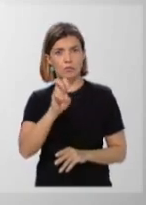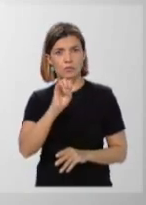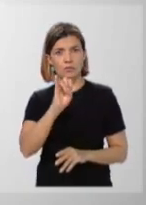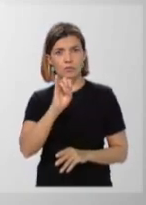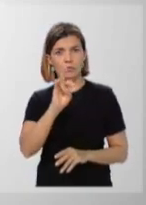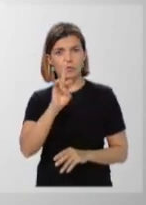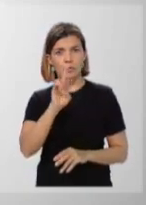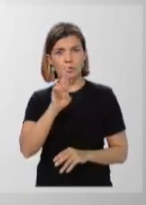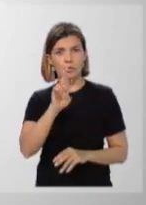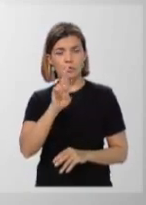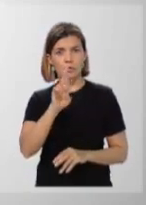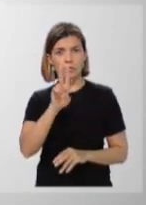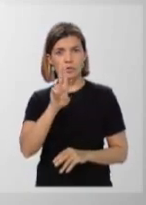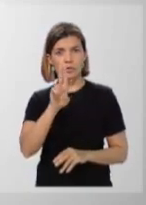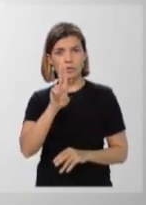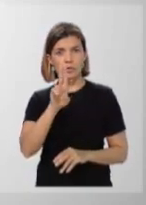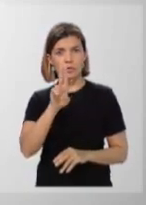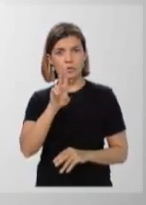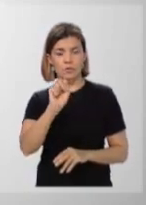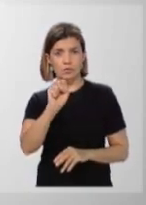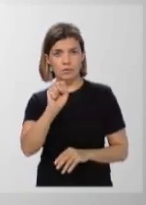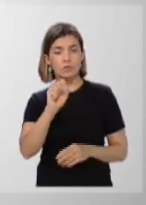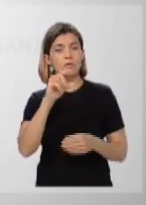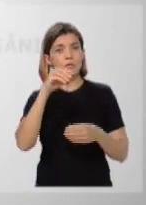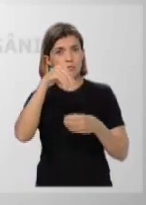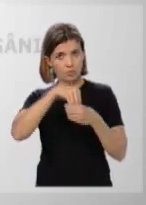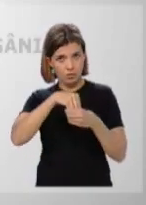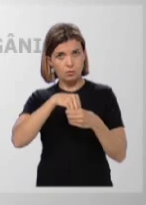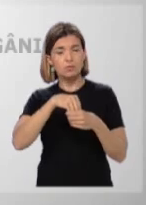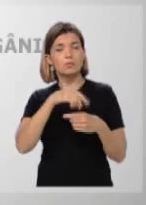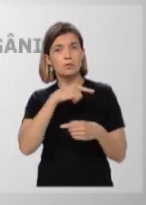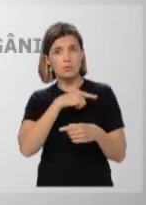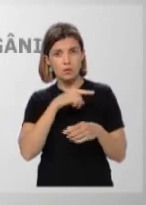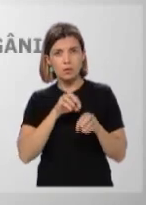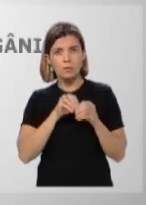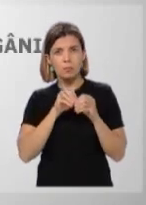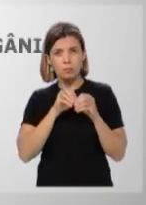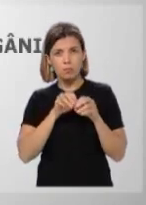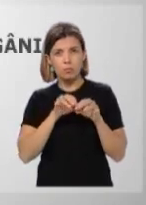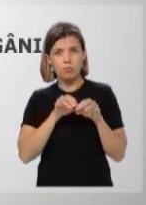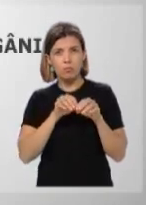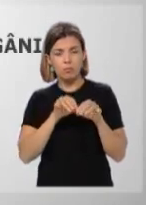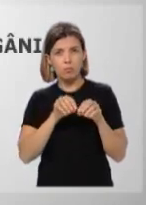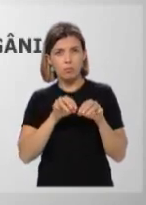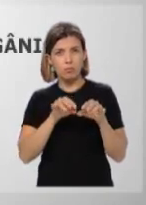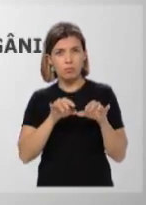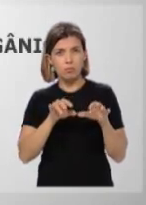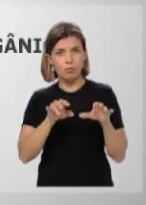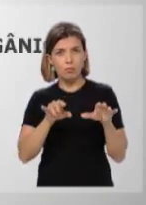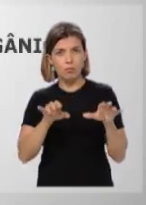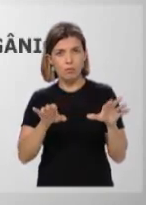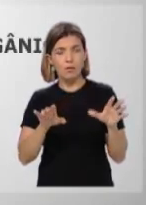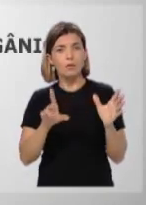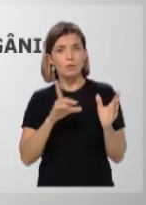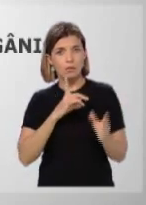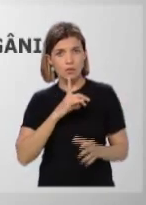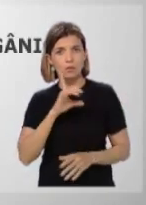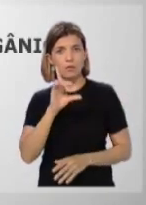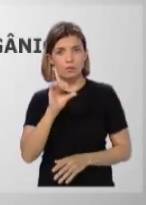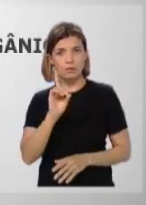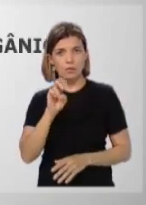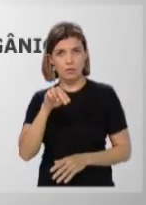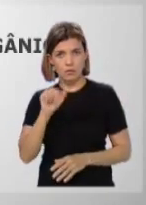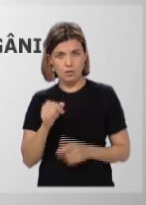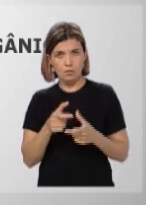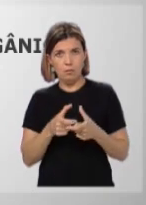vírus. Eles são formados por moléculas orgânicas, se multiplicam, possuem material